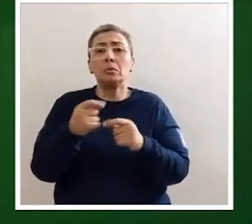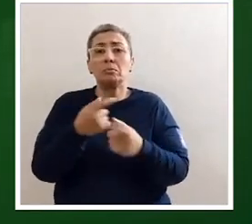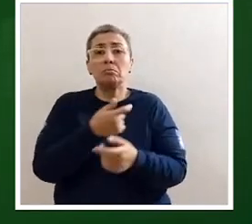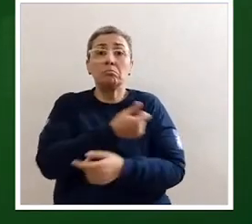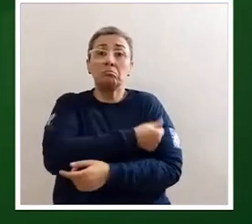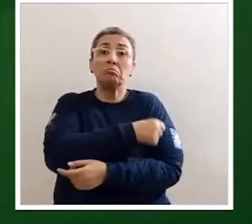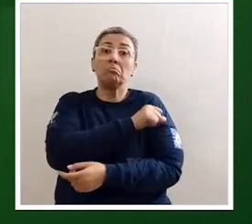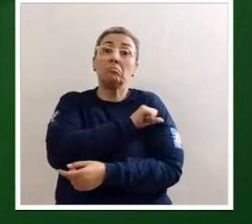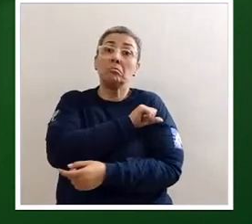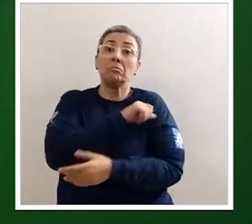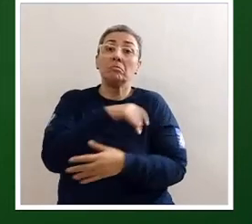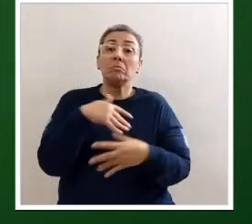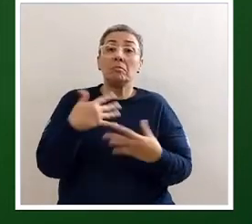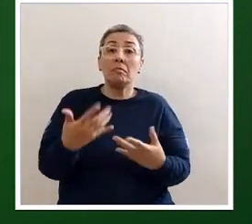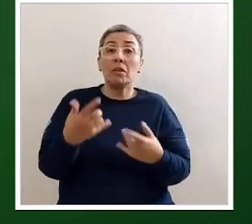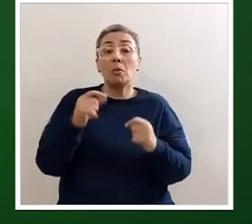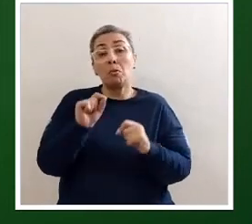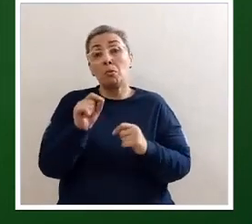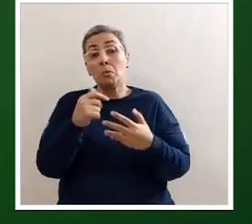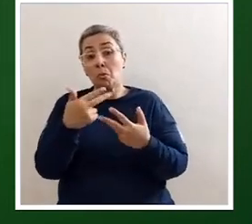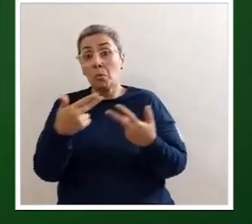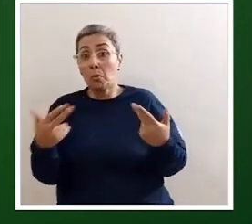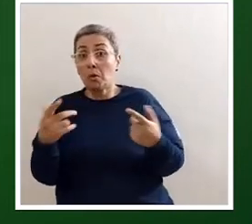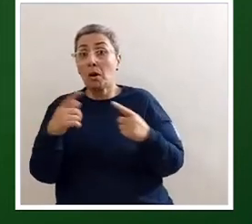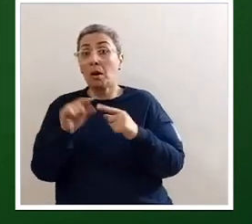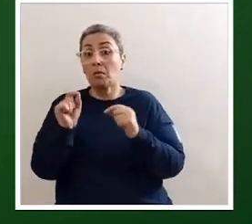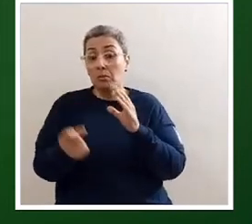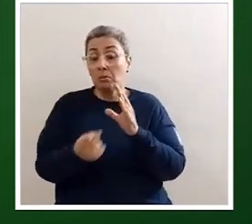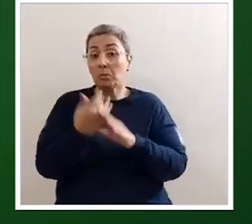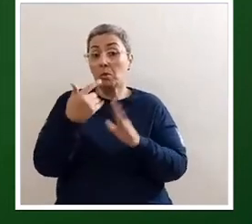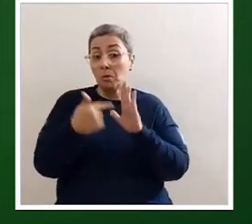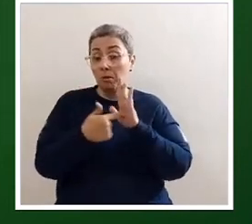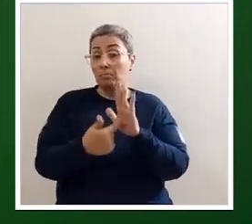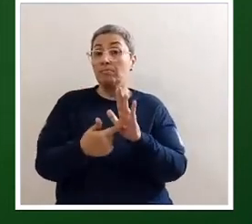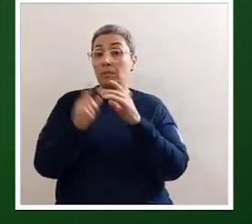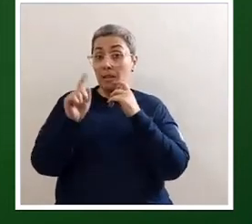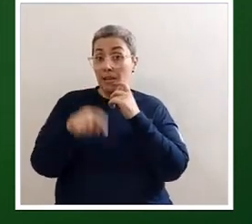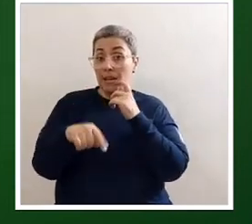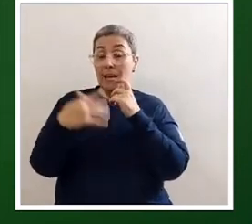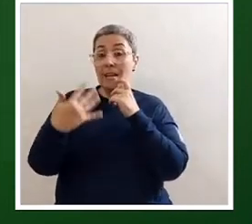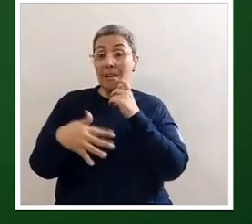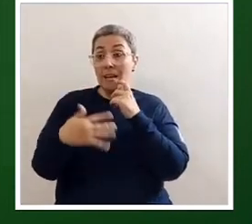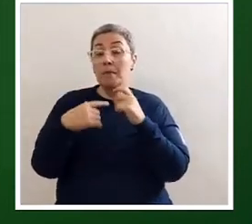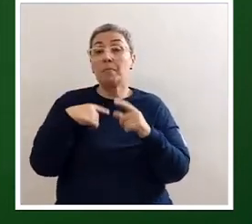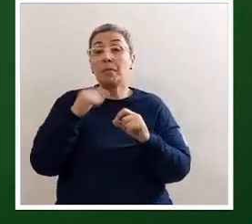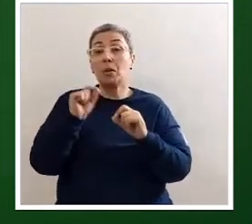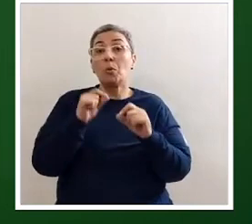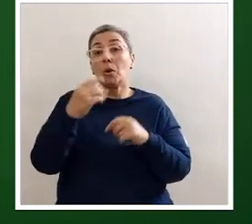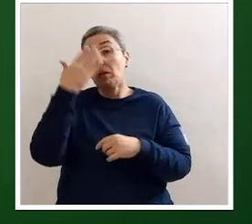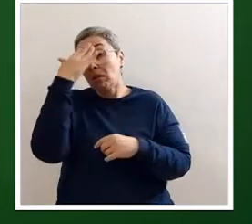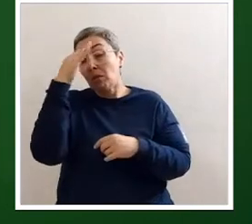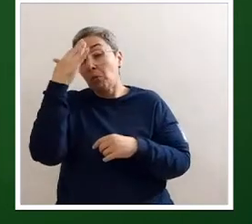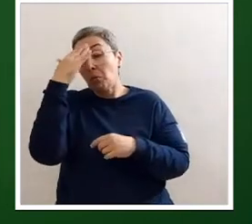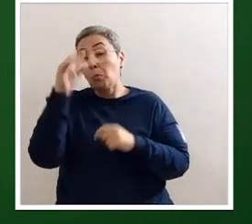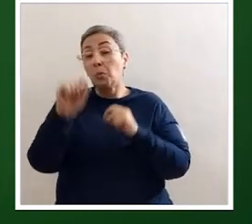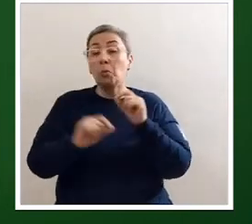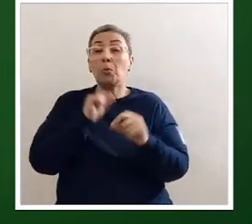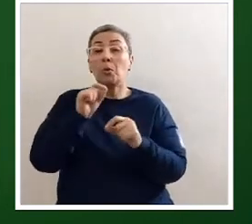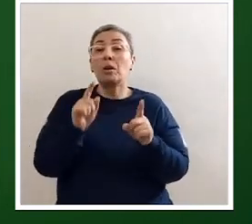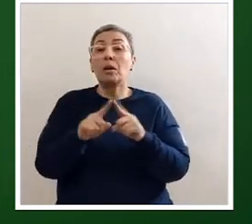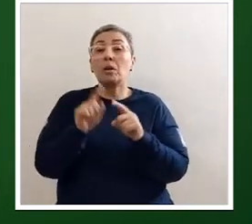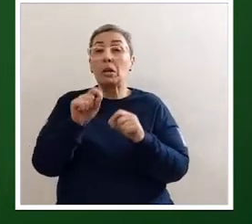segmentos uma das coisas que aparece bastante é que eles entendem que